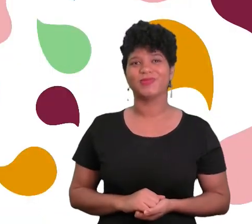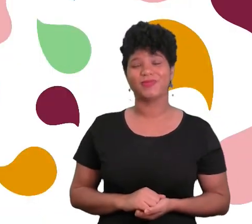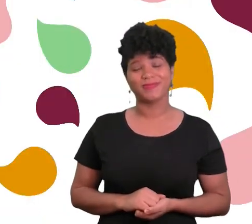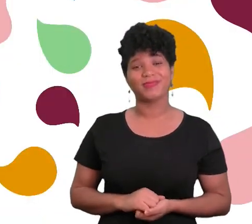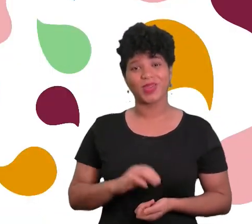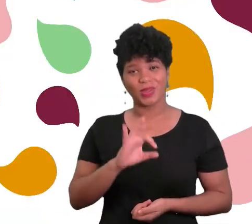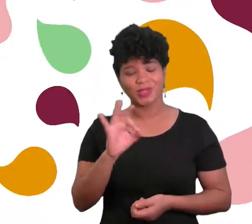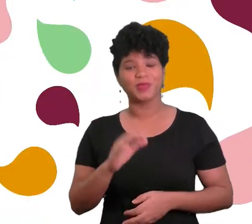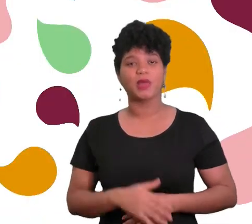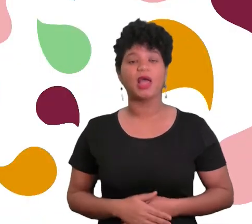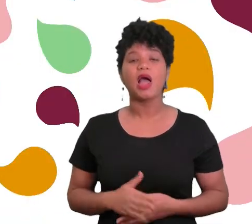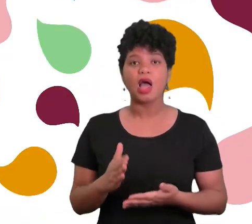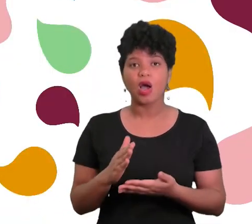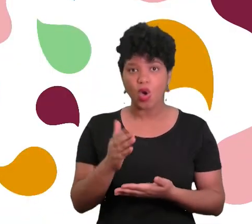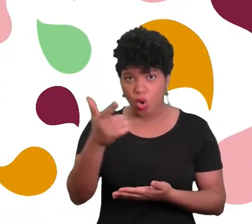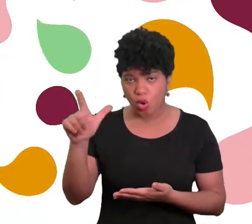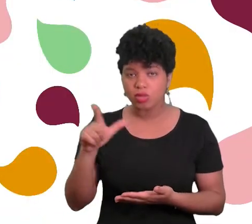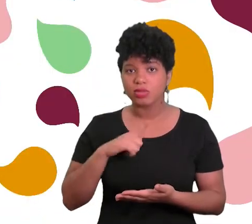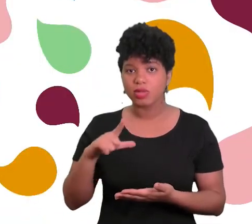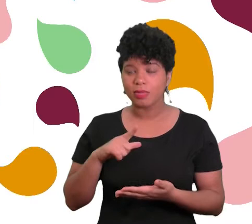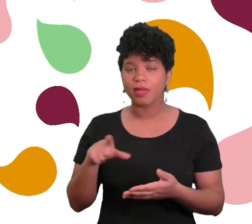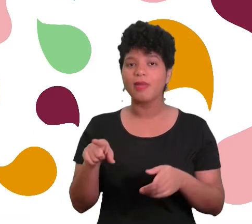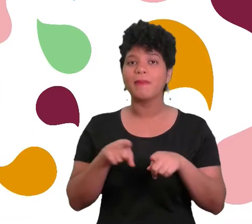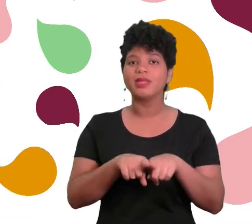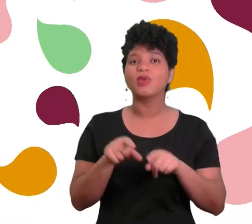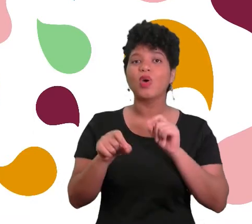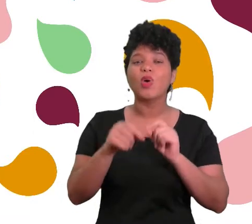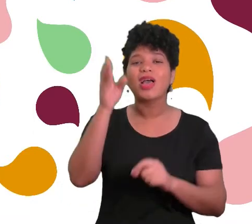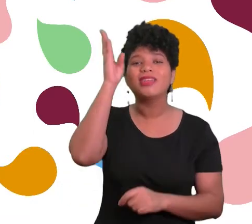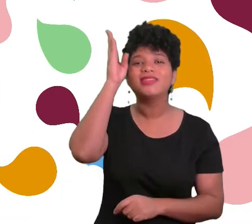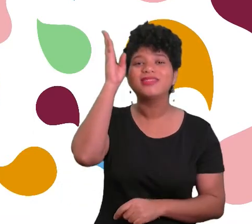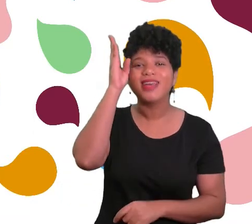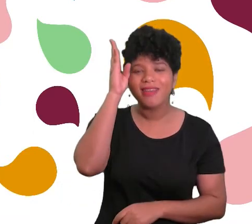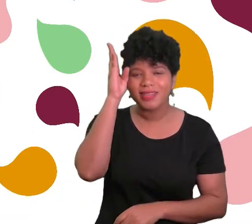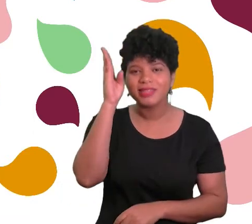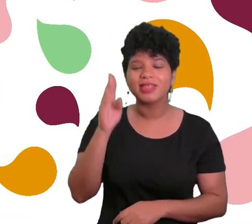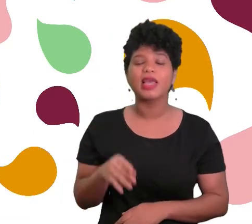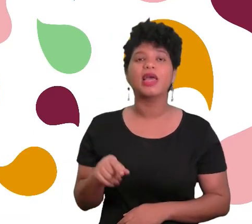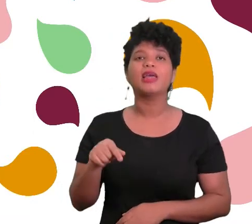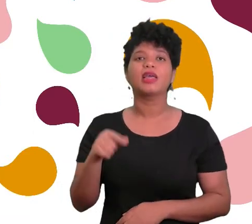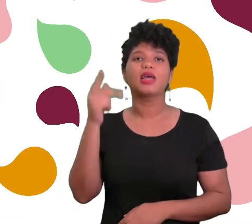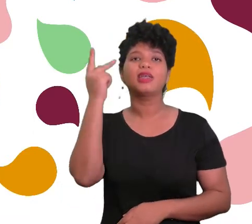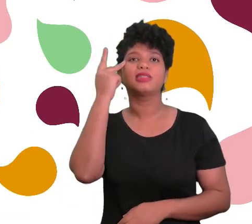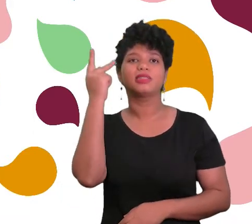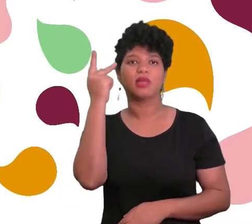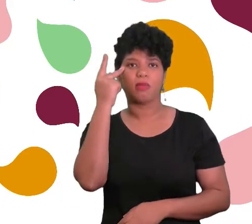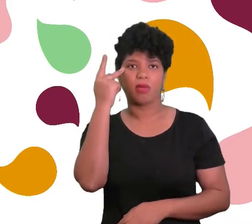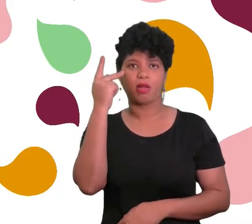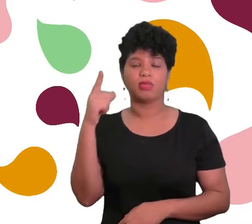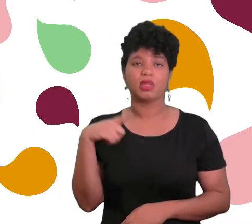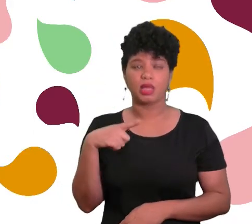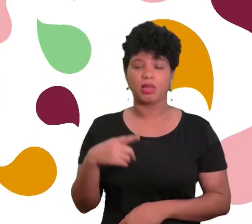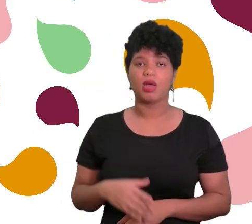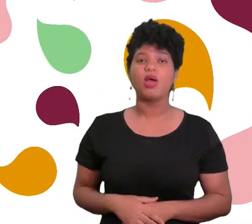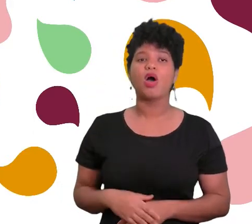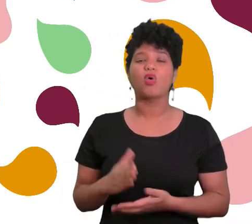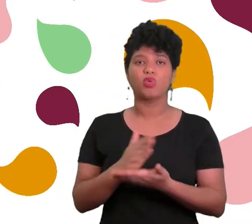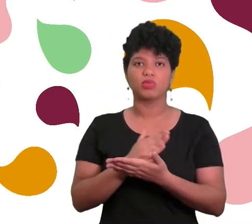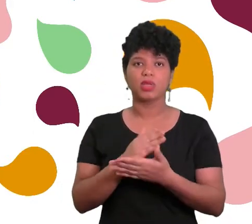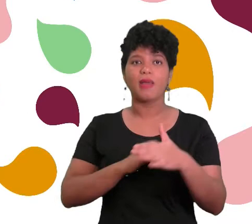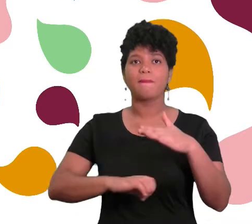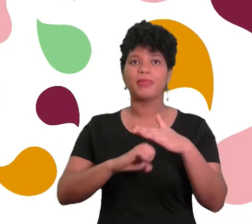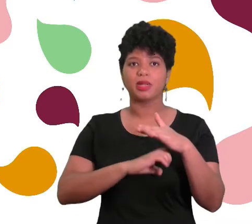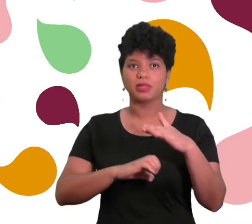E um dos organizadores do DH Fest é o SESC, Serviço Social do Comércio, uma instituição mantida pelos empresários do comércio